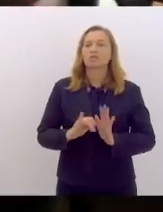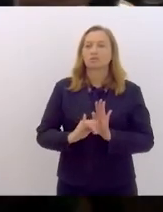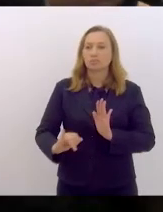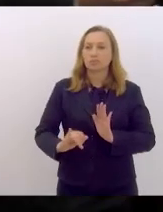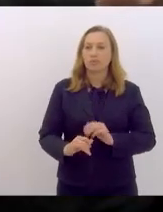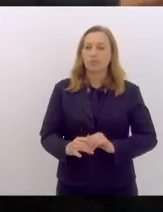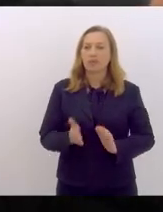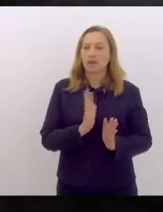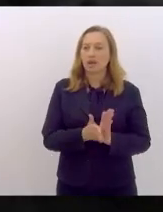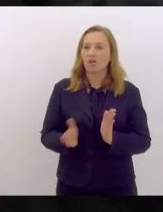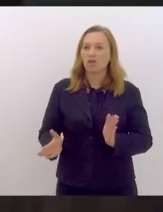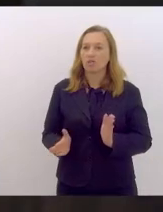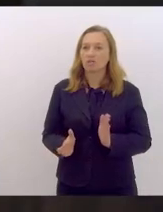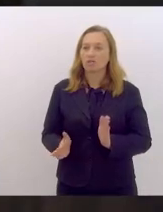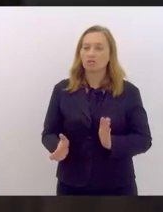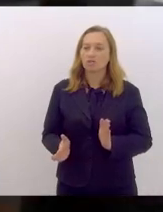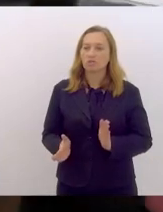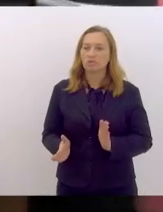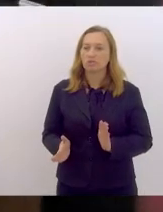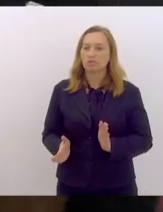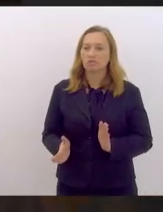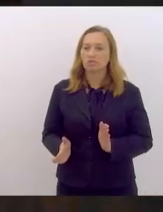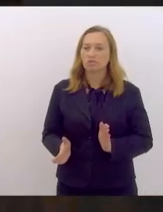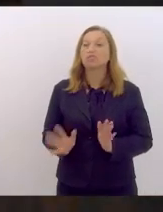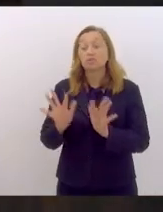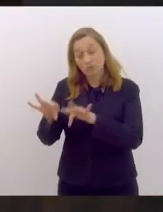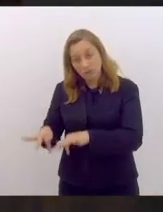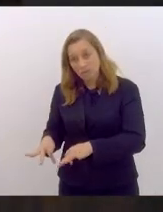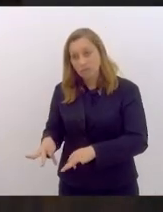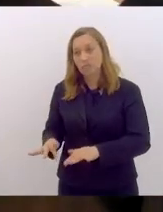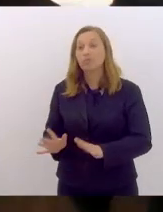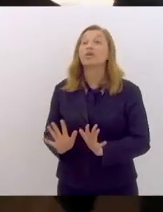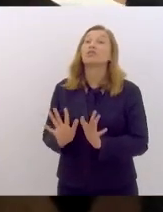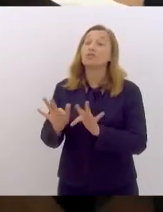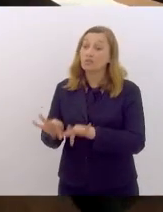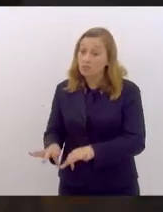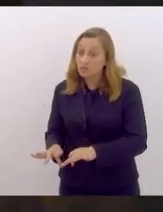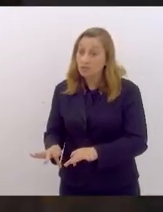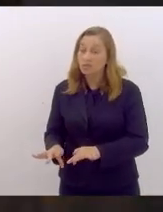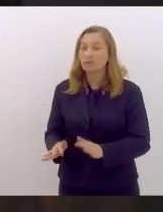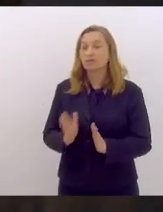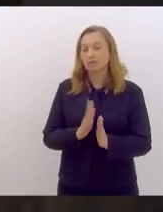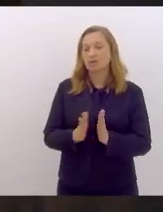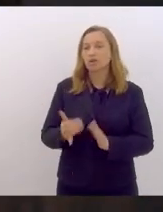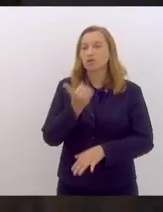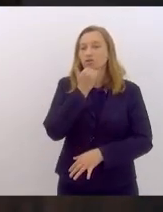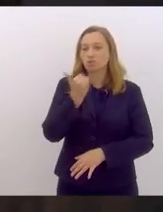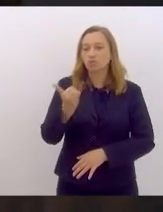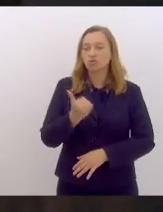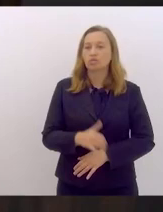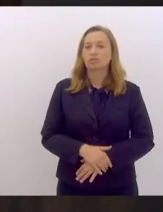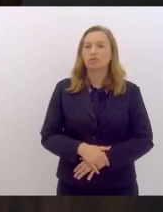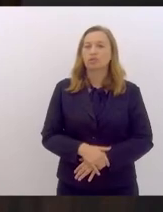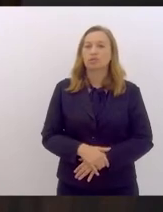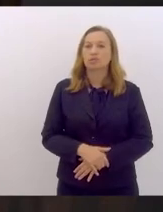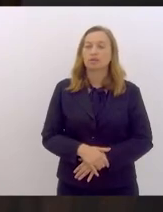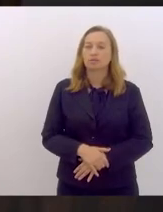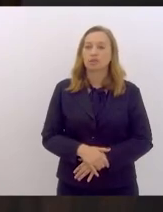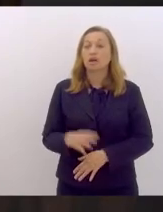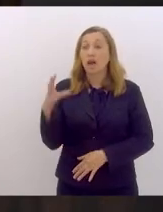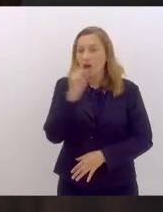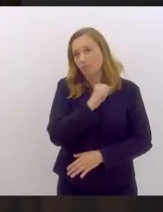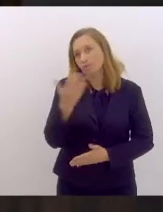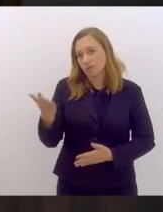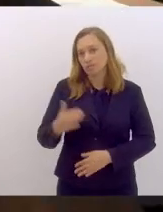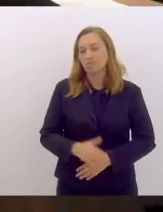Pela ordem. Questão de ordem, presidente. Ao final. Questão de ordem. A questão de ordem, desculpa. Pela ordem, ao final, a questão de ordem, bem